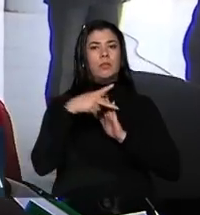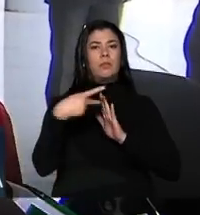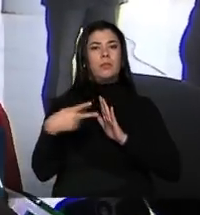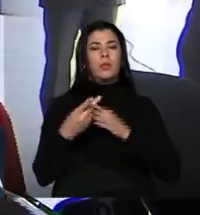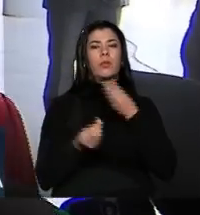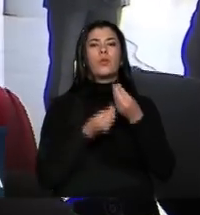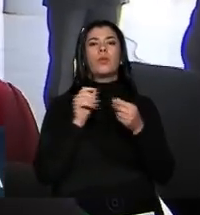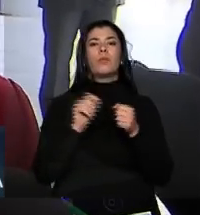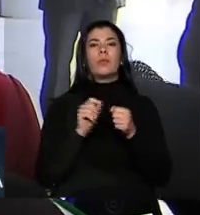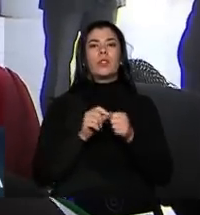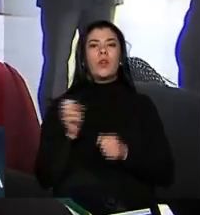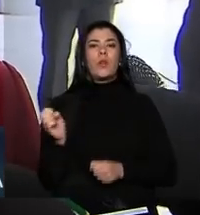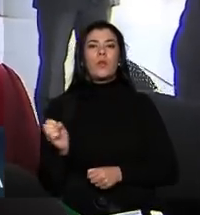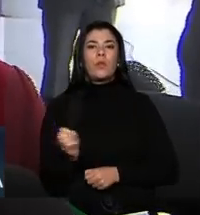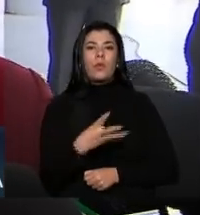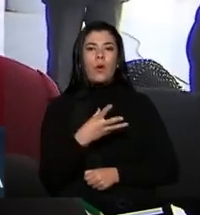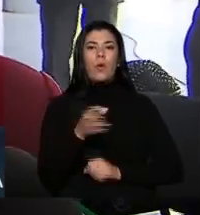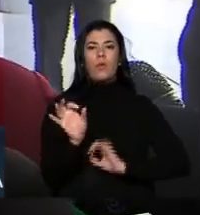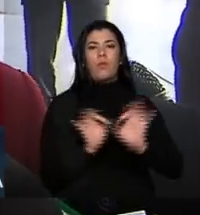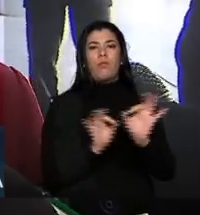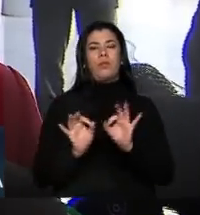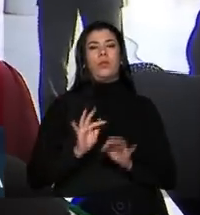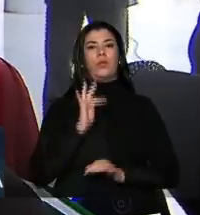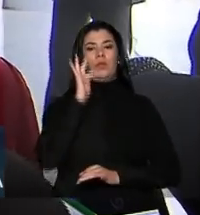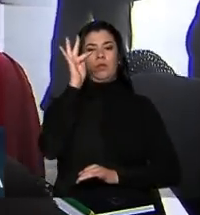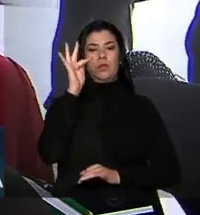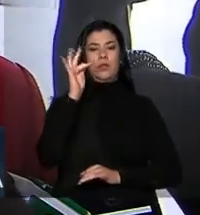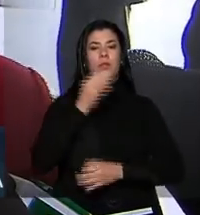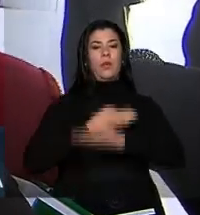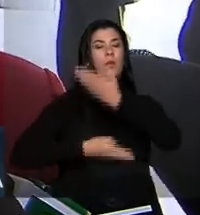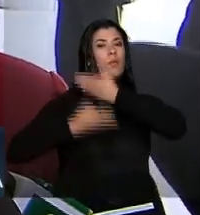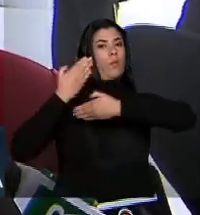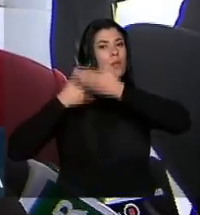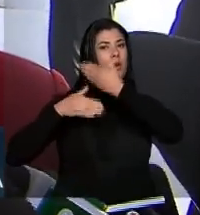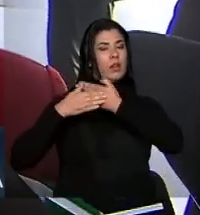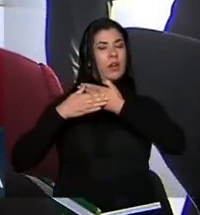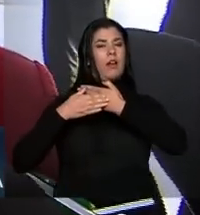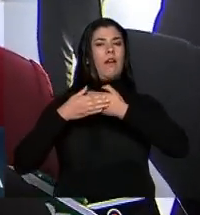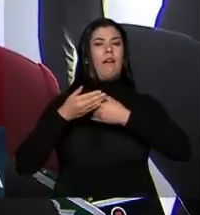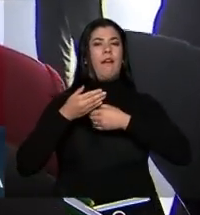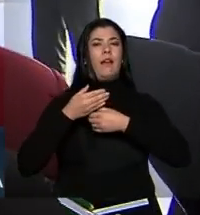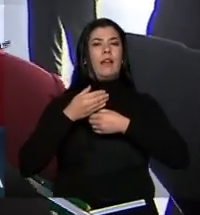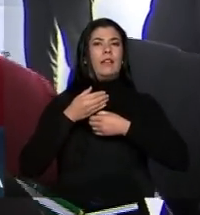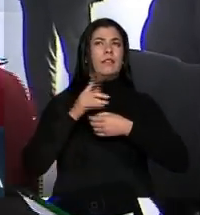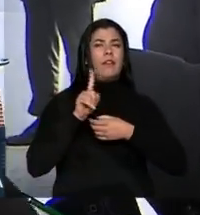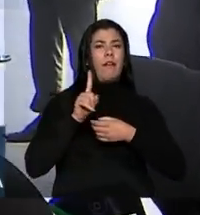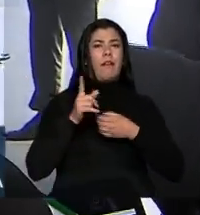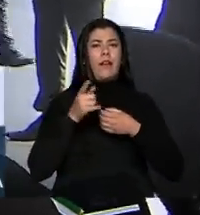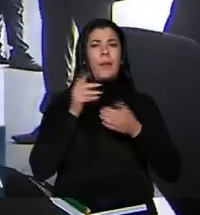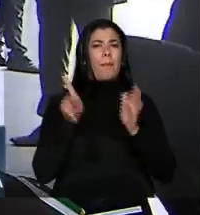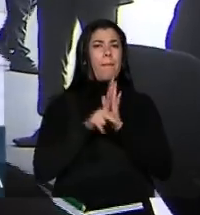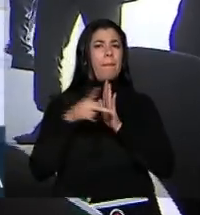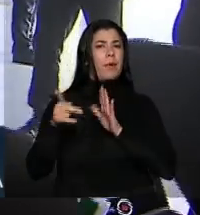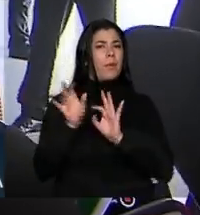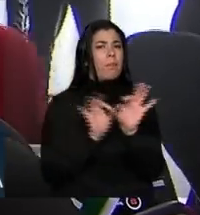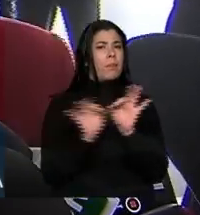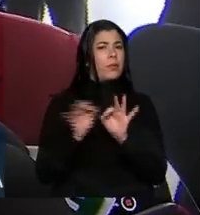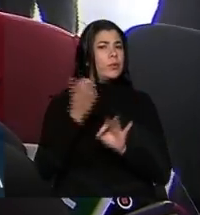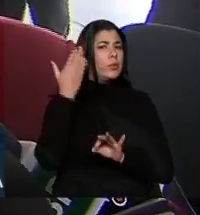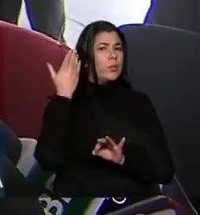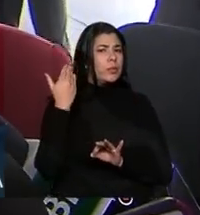tem todo o interesse em novos projetos. E nos antigos, ou melhor dizendo, não é bem nos antigos, nos projetos